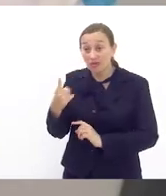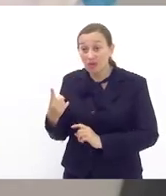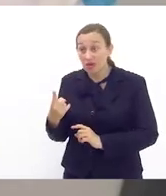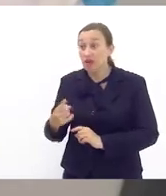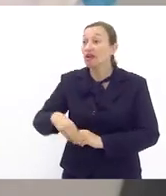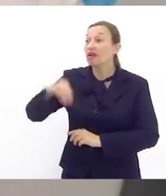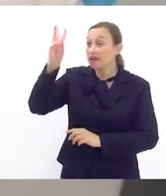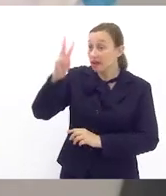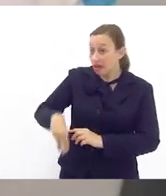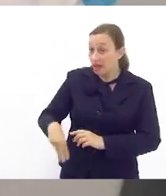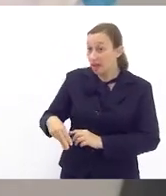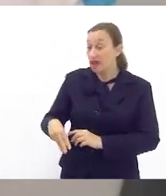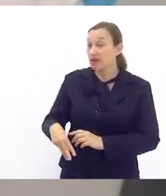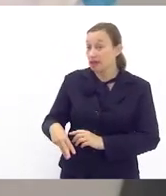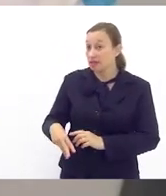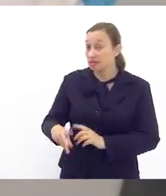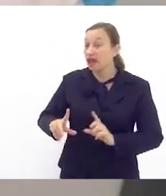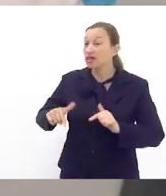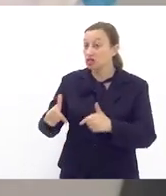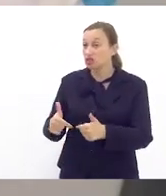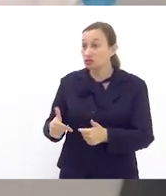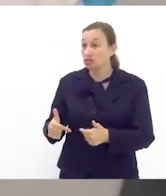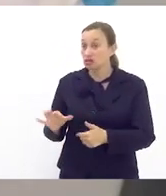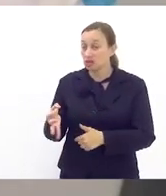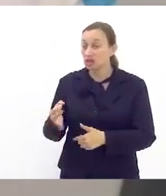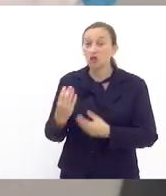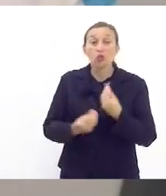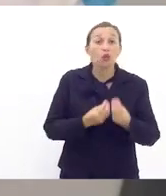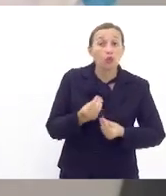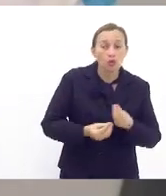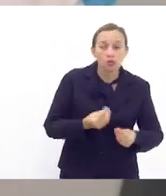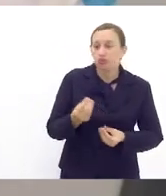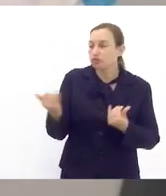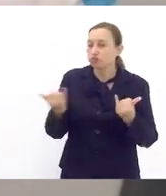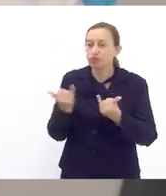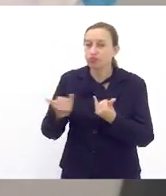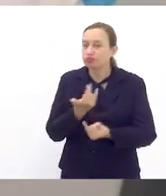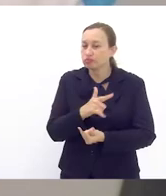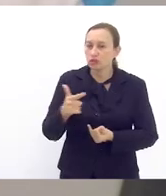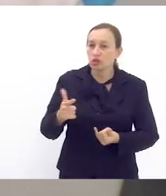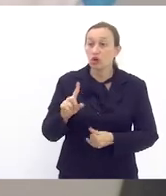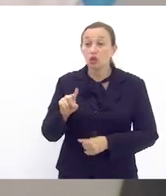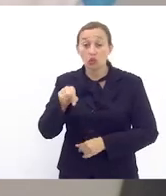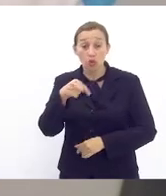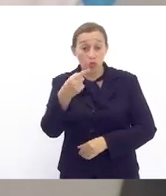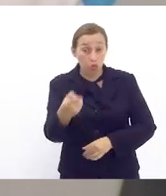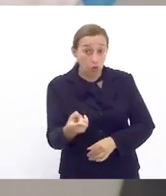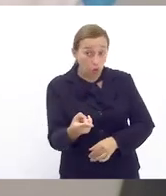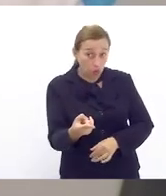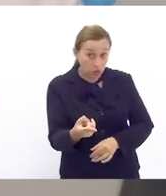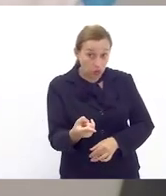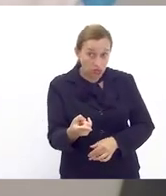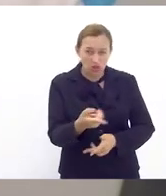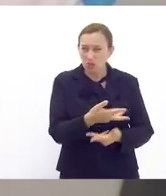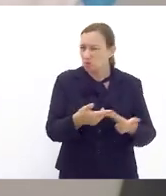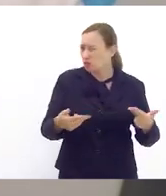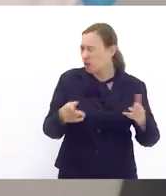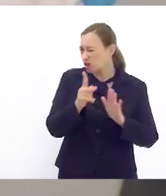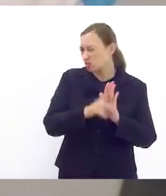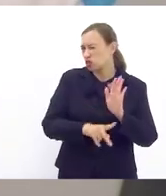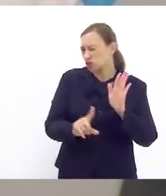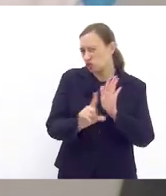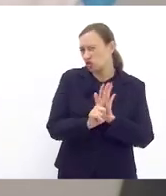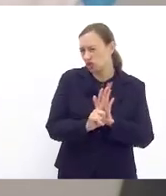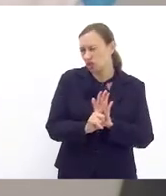e para saber como é que tá funcionando a gente não tem essas informações aqui e uma outra um outro projeto foram vários projetos de